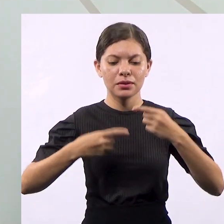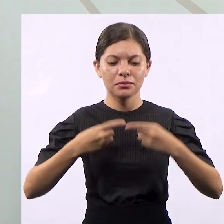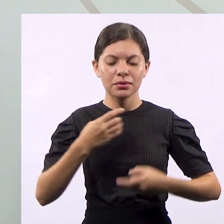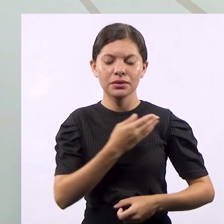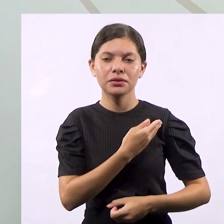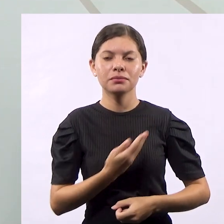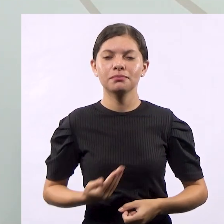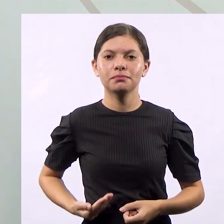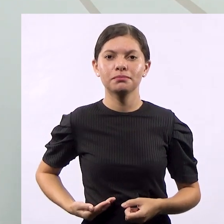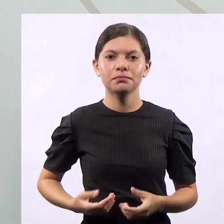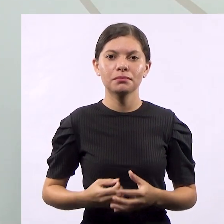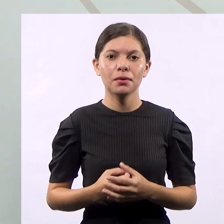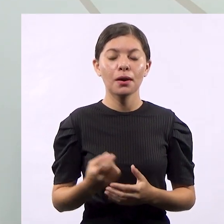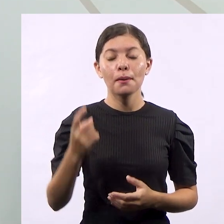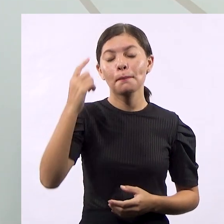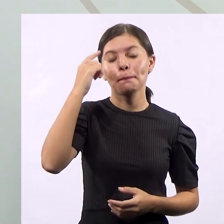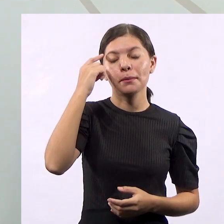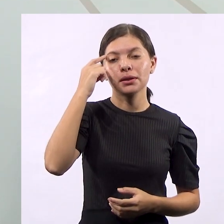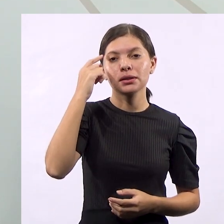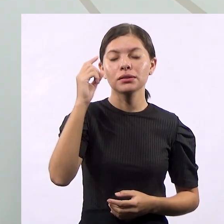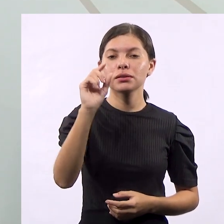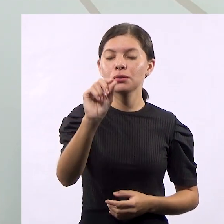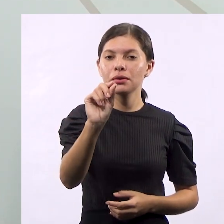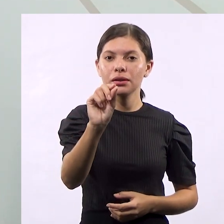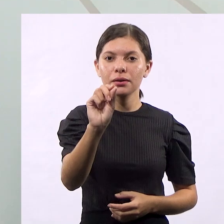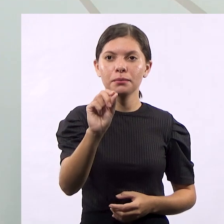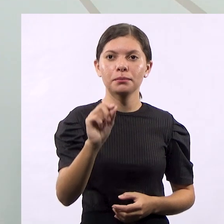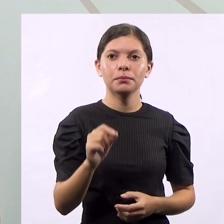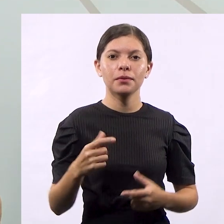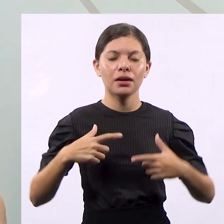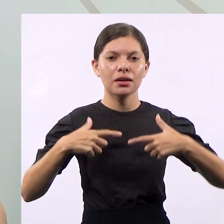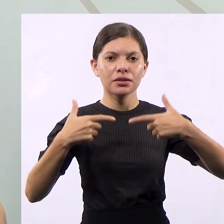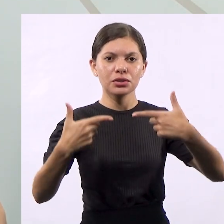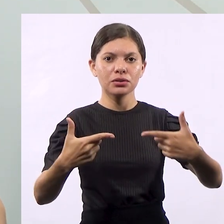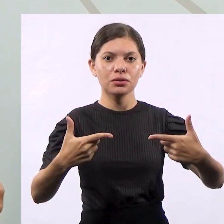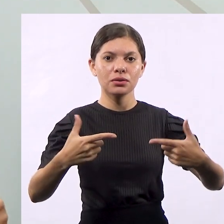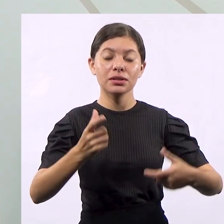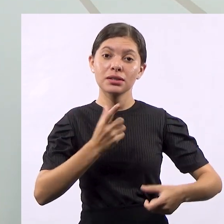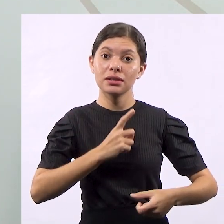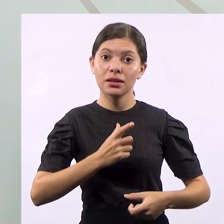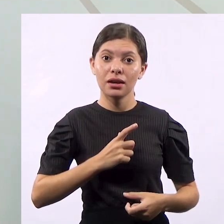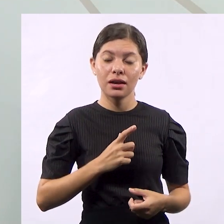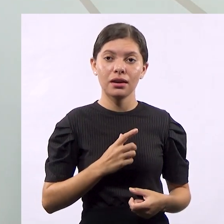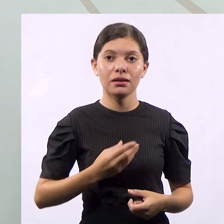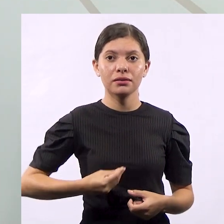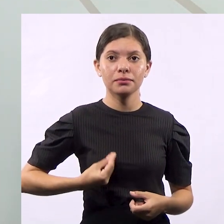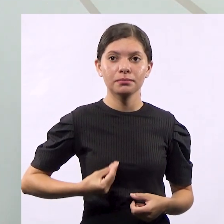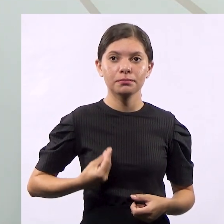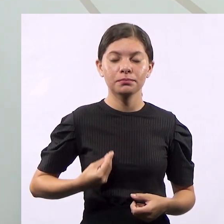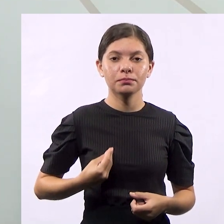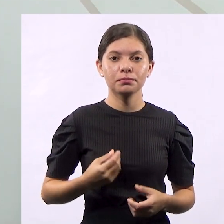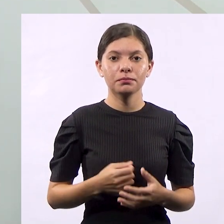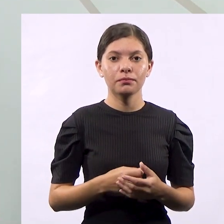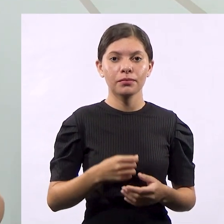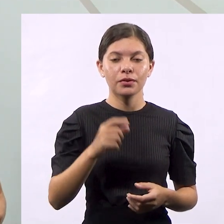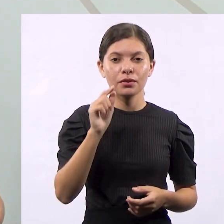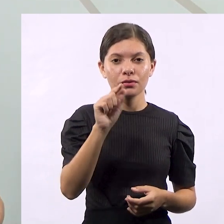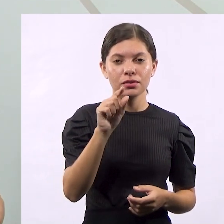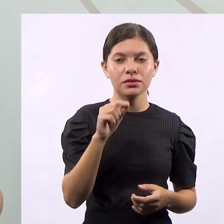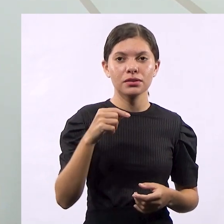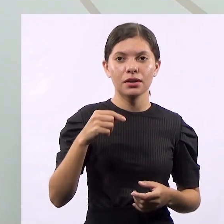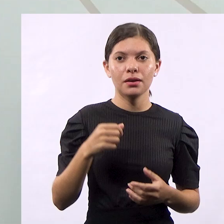públicas. Então, isso faz com que a gente pense que essas ações na escola elas devem existir. E aí quando você está na escola,